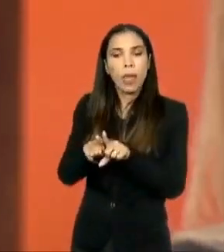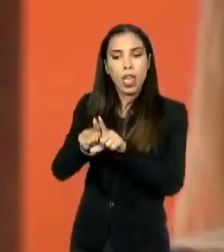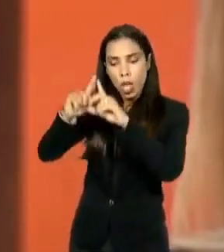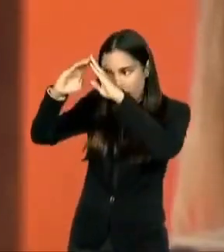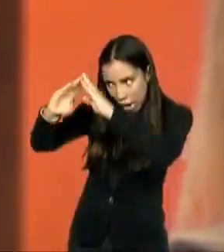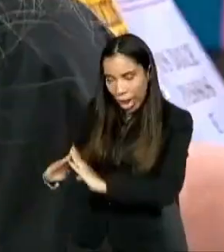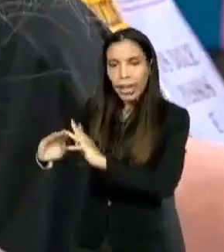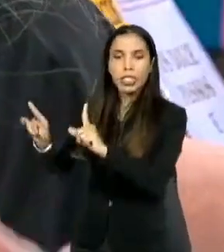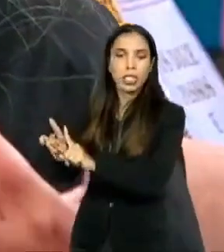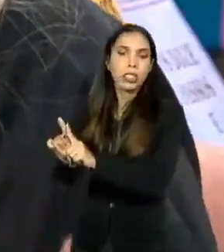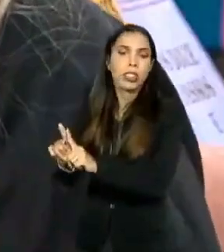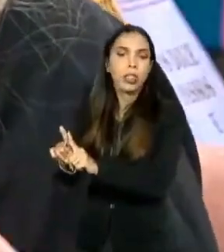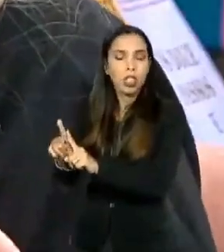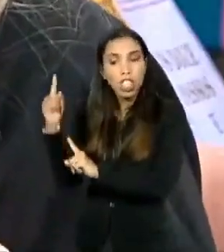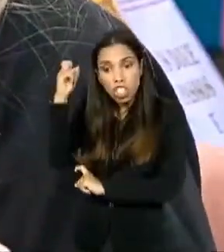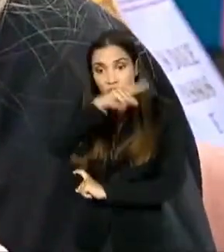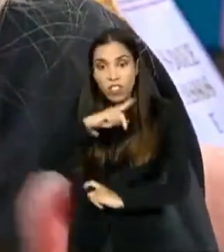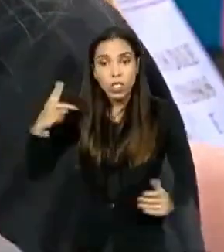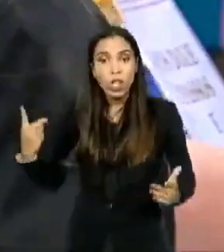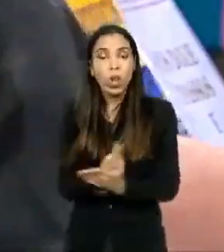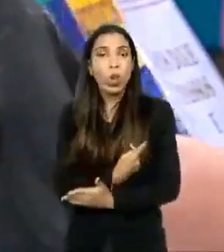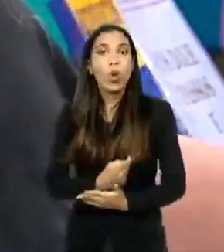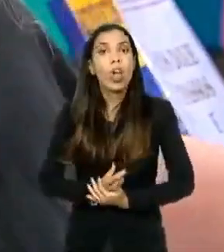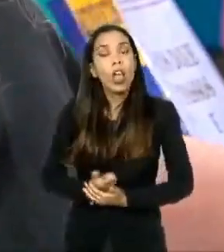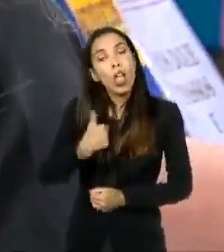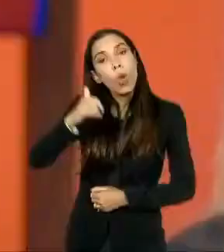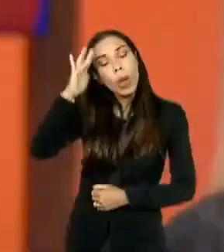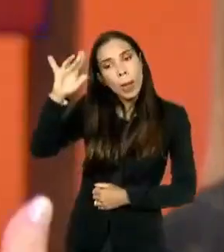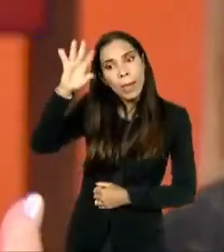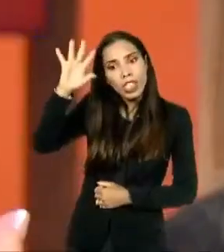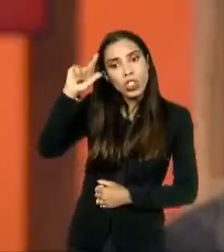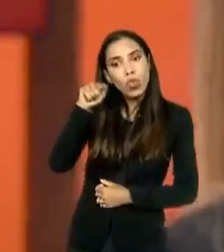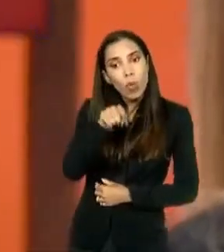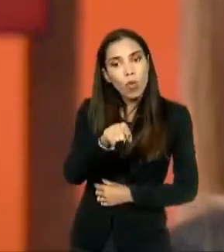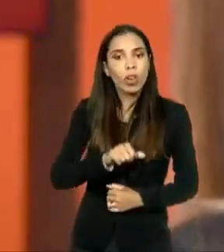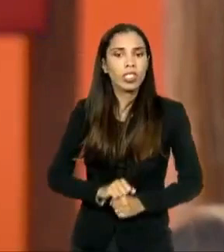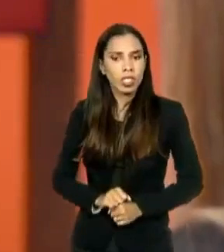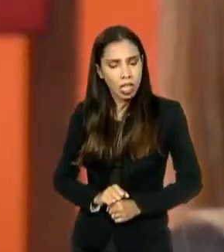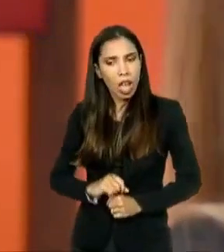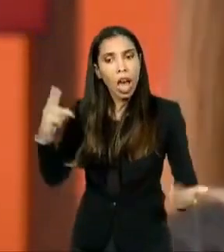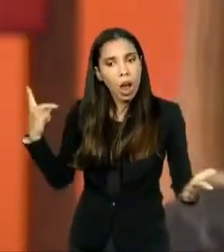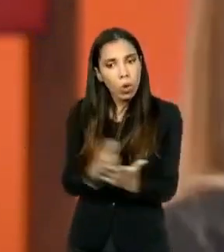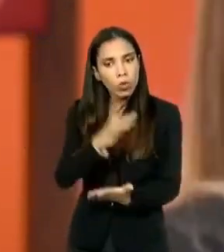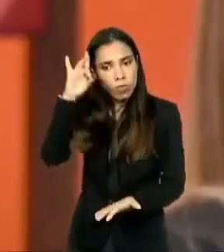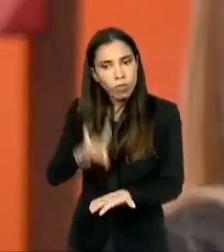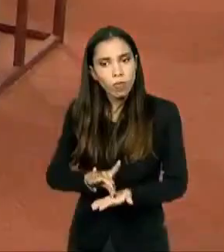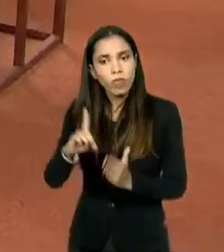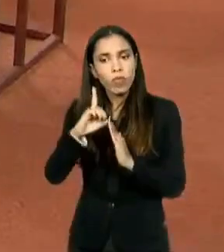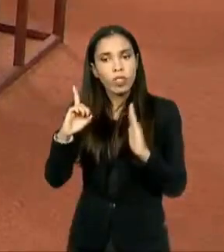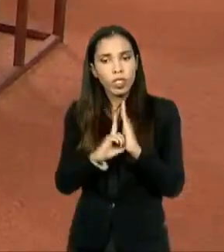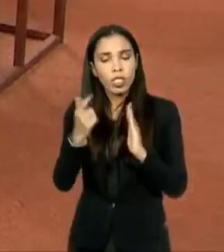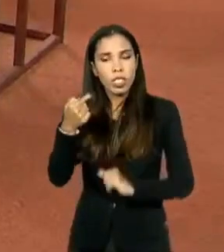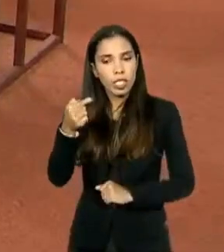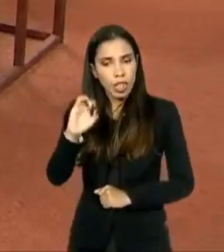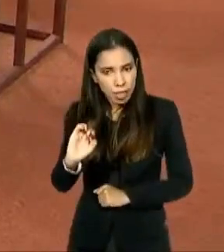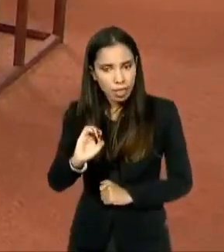para morar. E como é difícil isso acontecer, e eu imagino você que fez um filme de algo que aconteceu na década de 70, eu